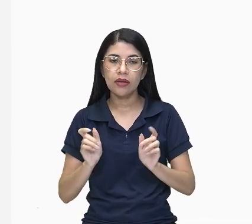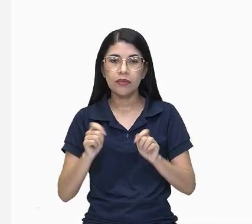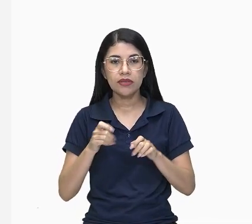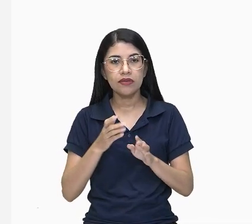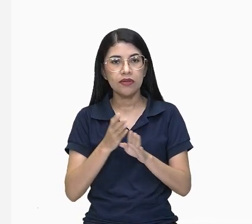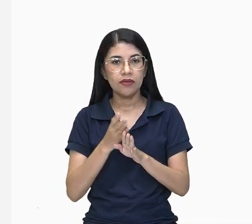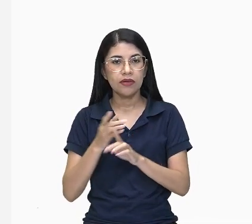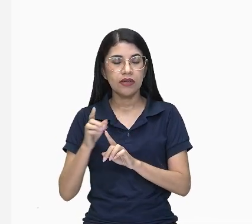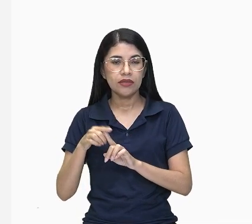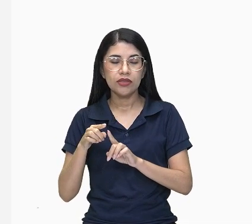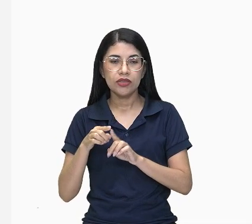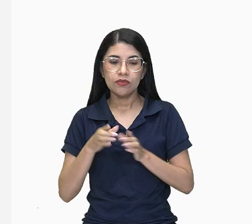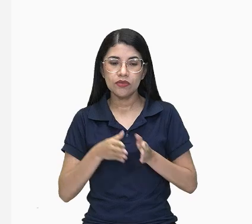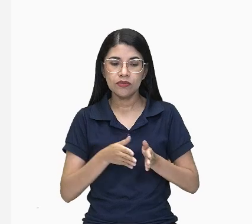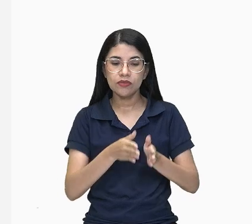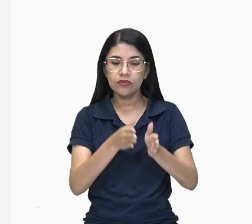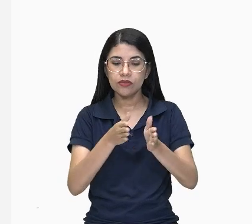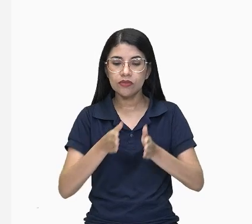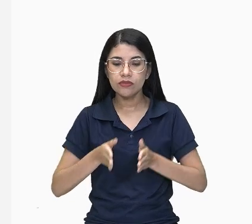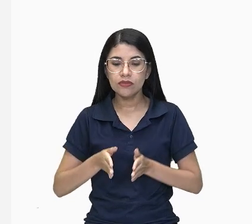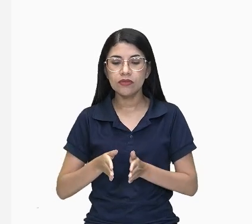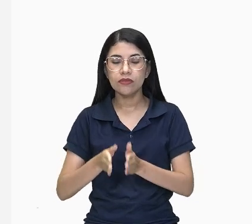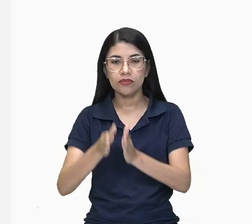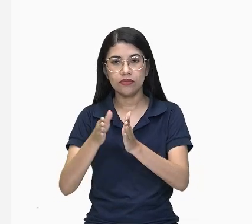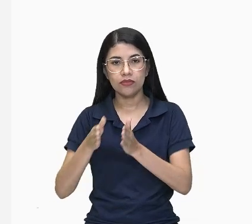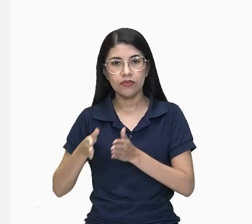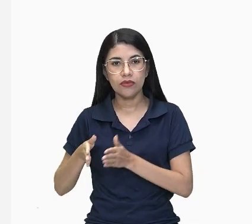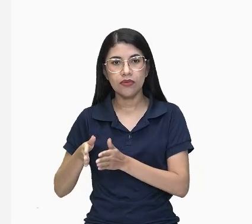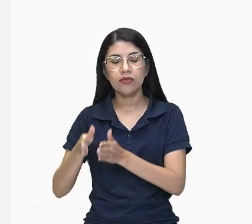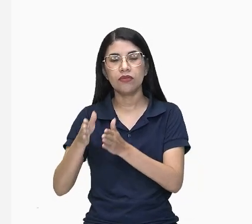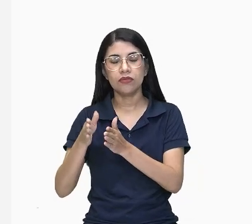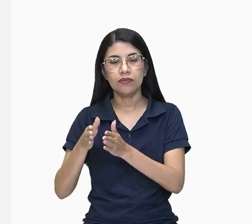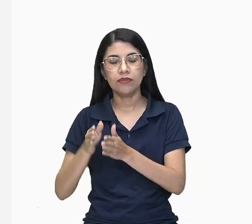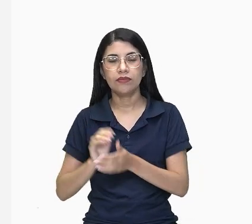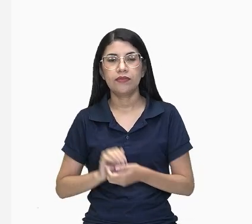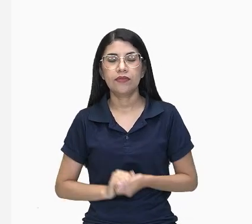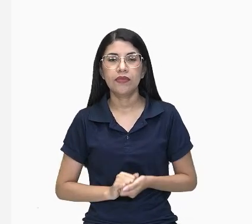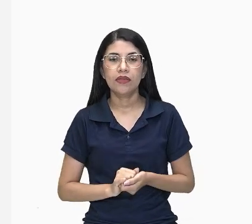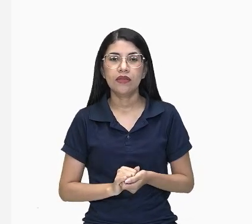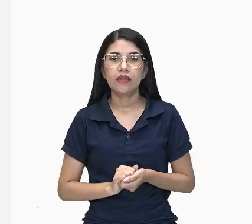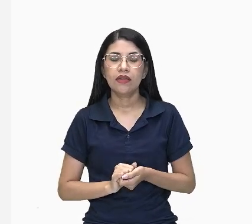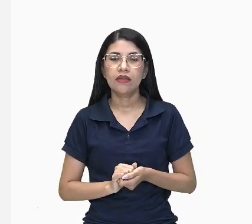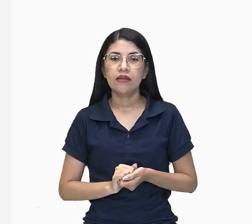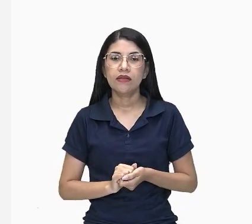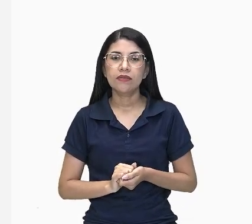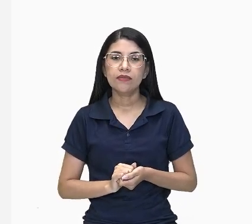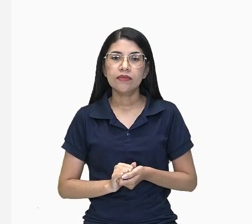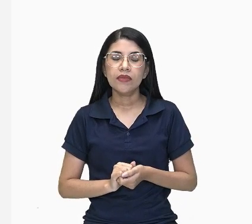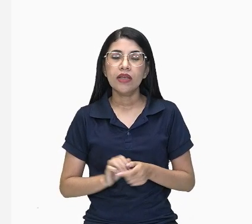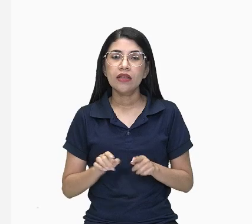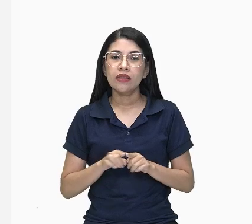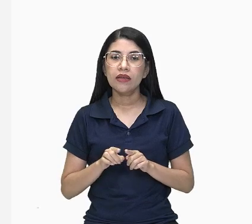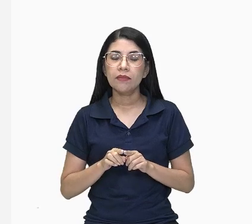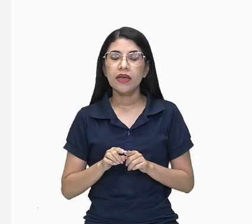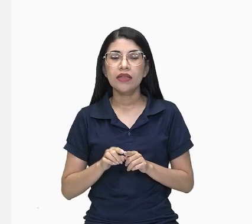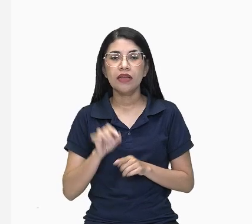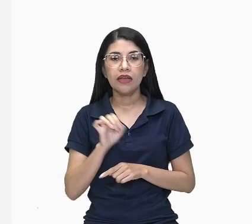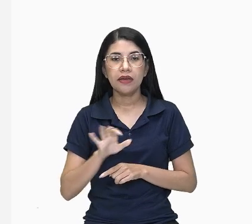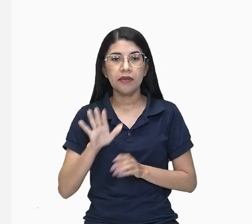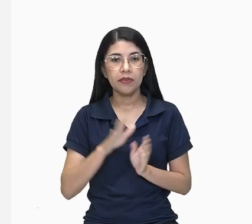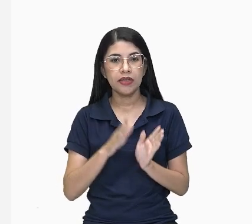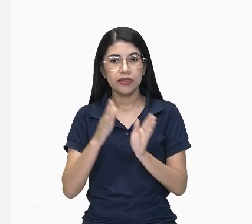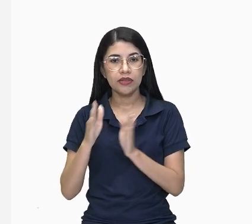esses tipos de canais com esse perfil longitudinal, né, quase reto. Nós temos os